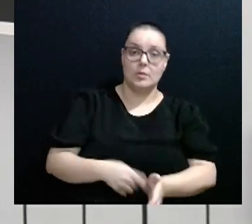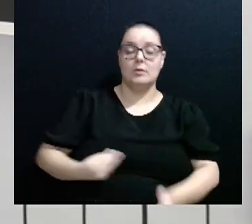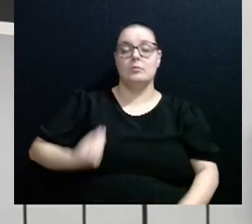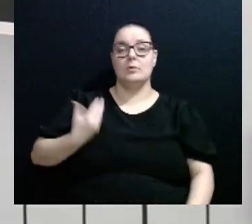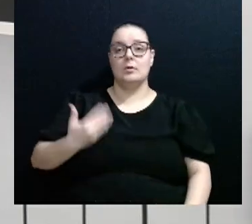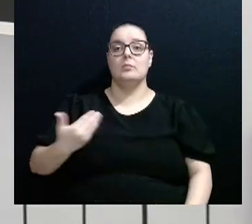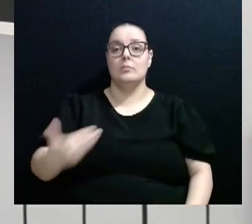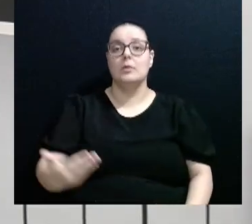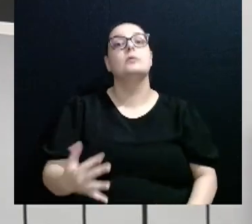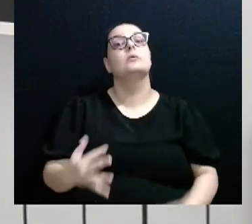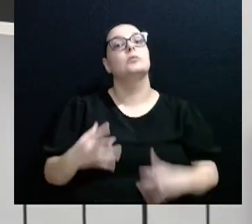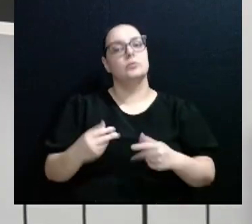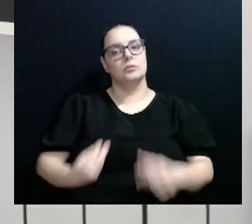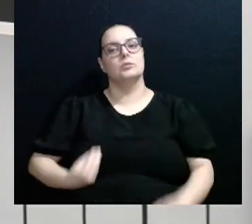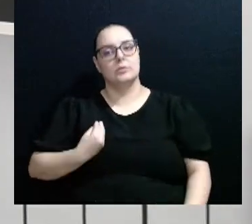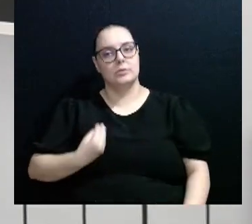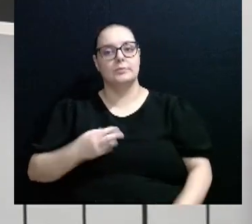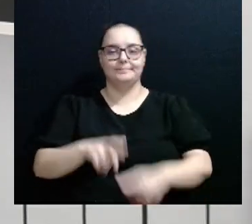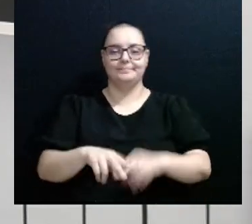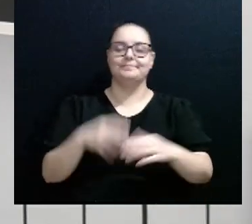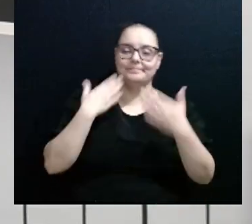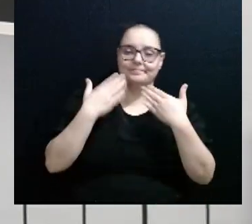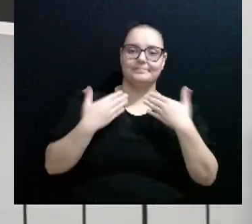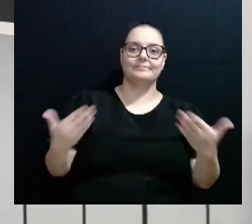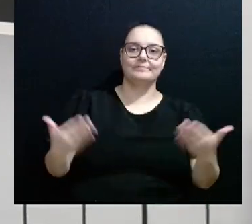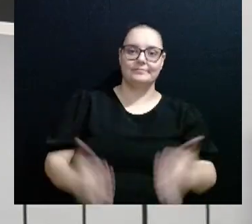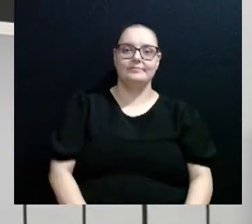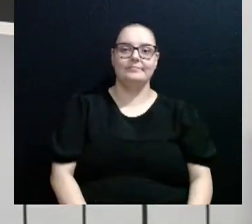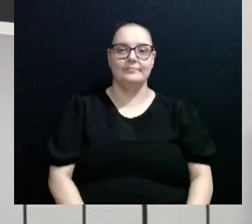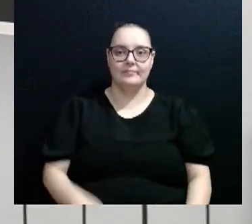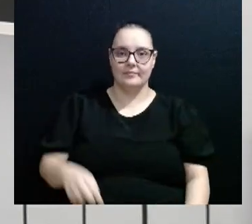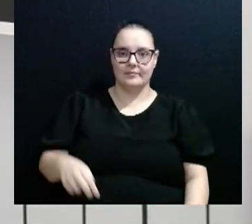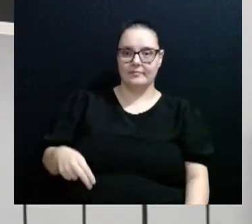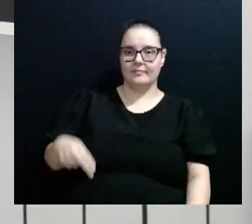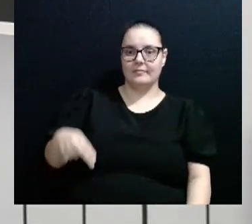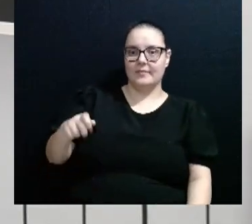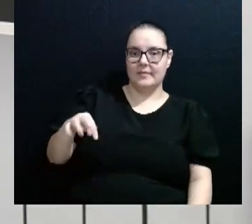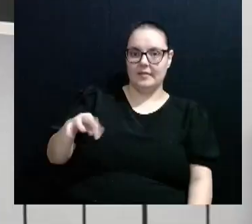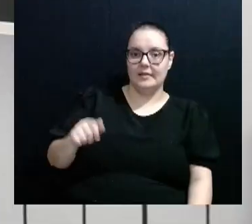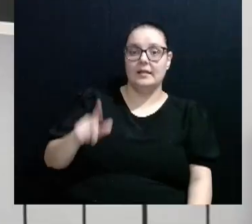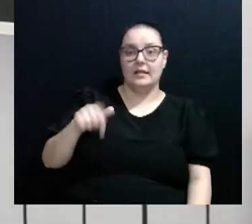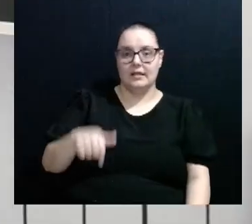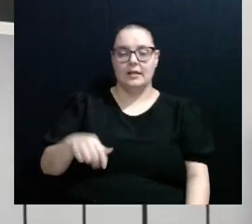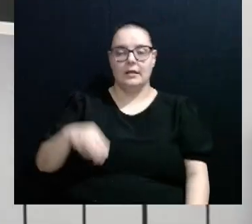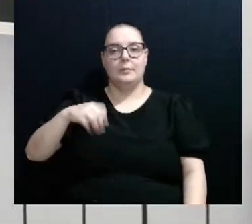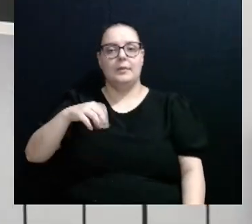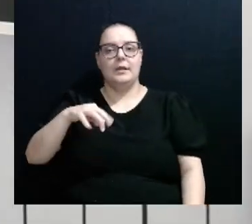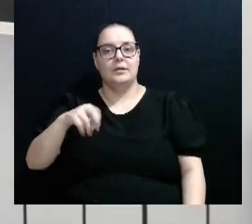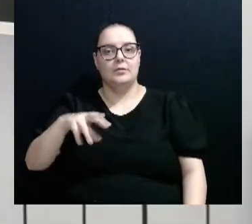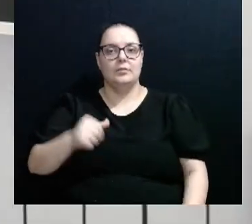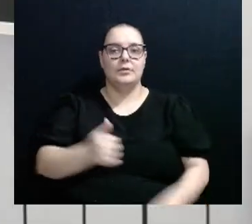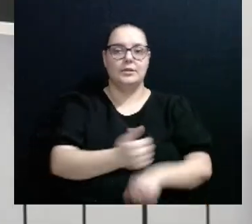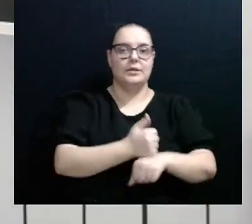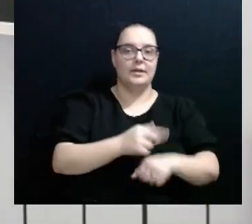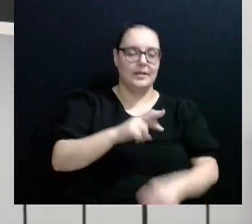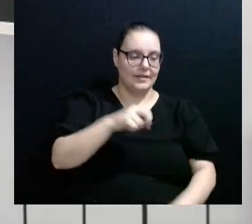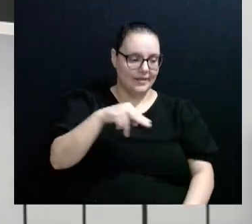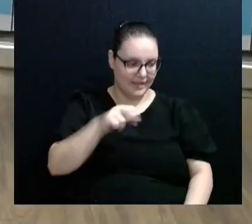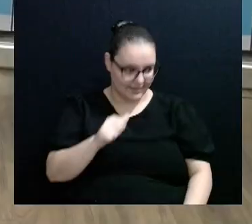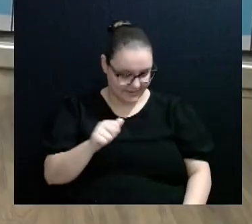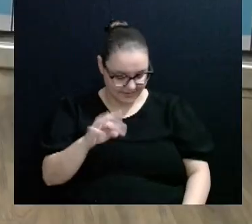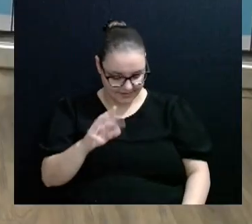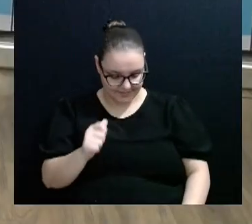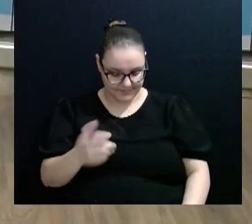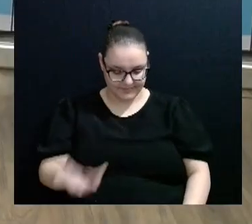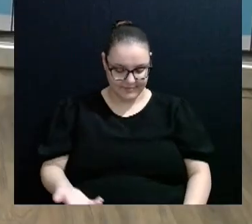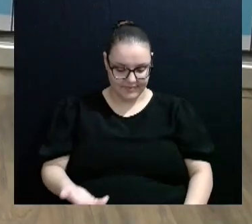por isso eu converso agora com a Renata Seudin, ela que é mentora de carreira. Então, Renata, primeiramente, muito